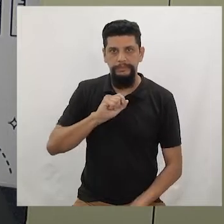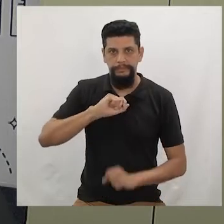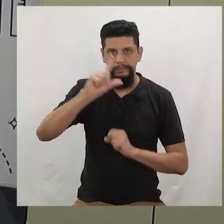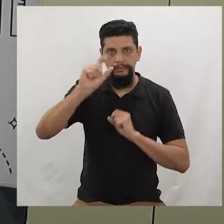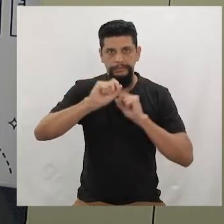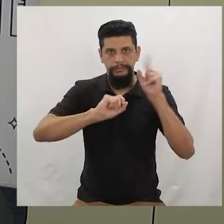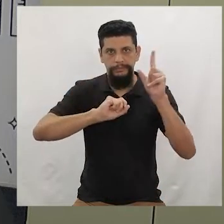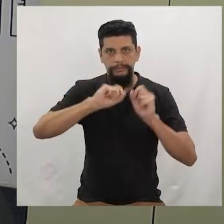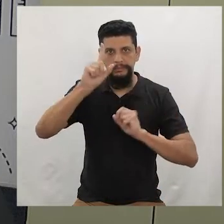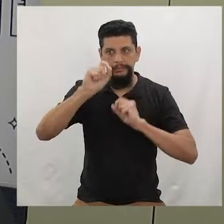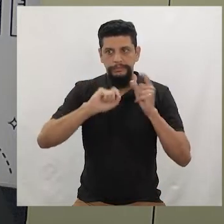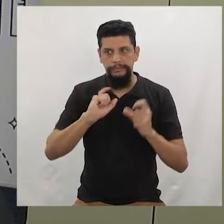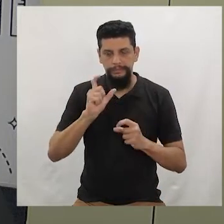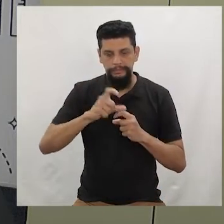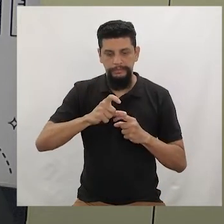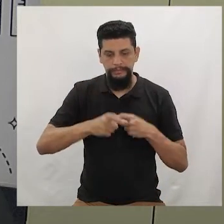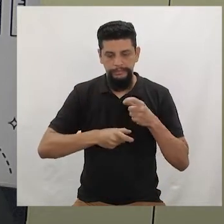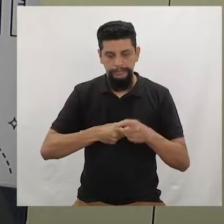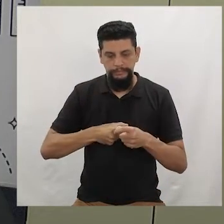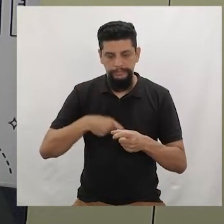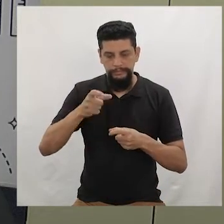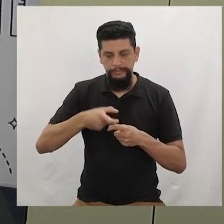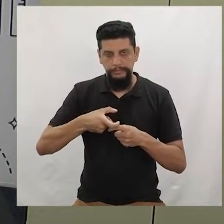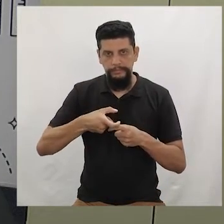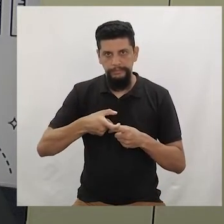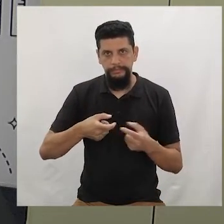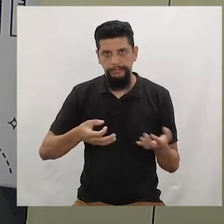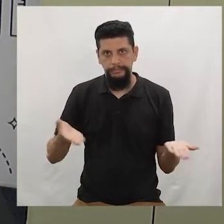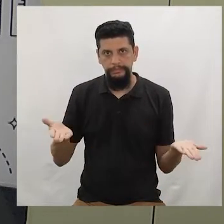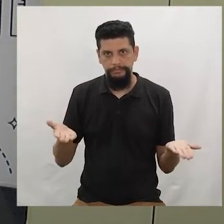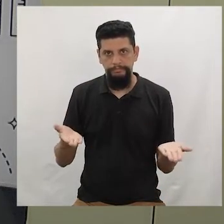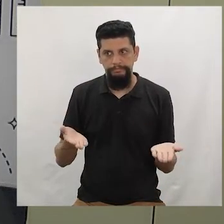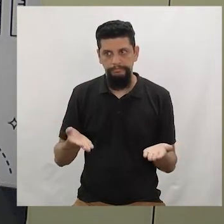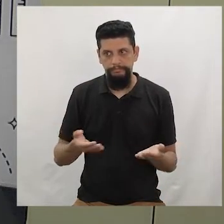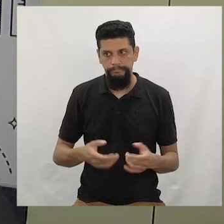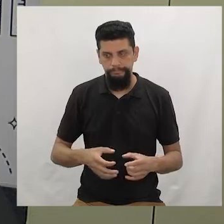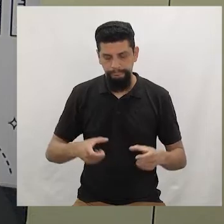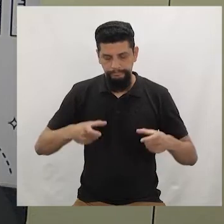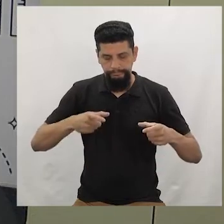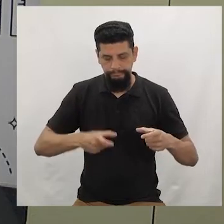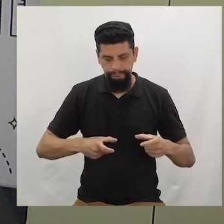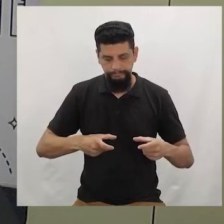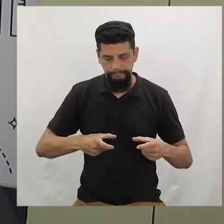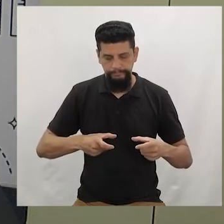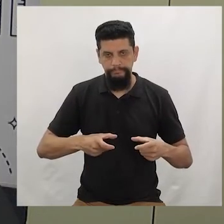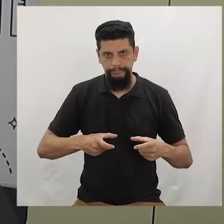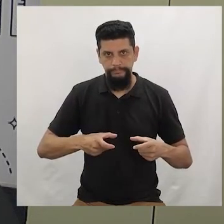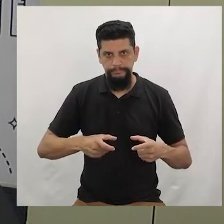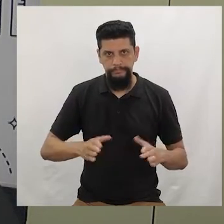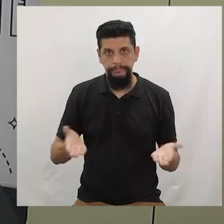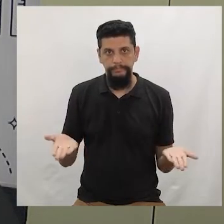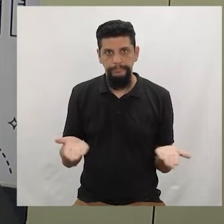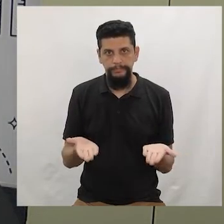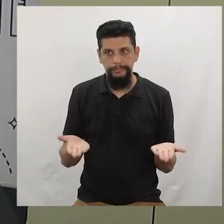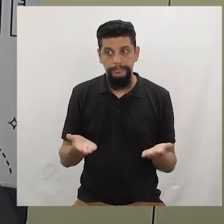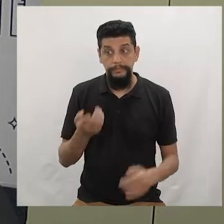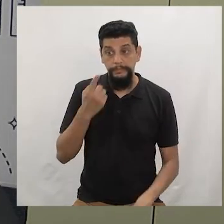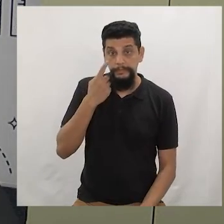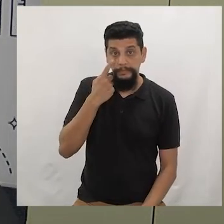Eu tenho estrela também. Então, vamos colocar aqui de estrela. Aqui na ponta.